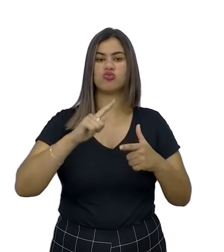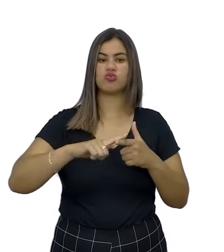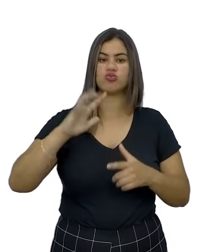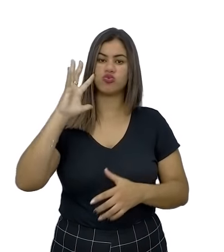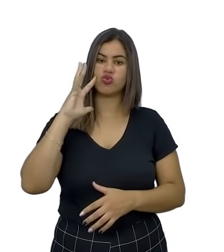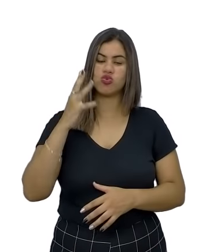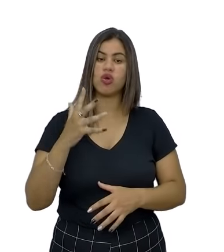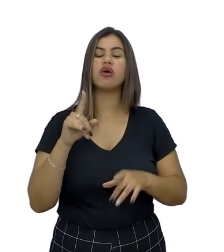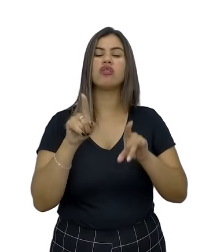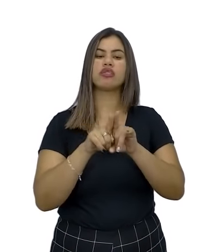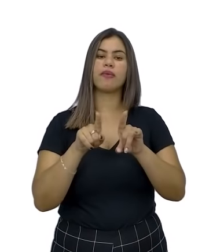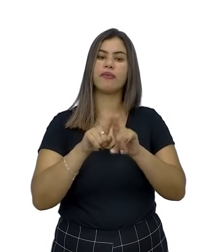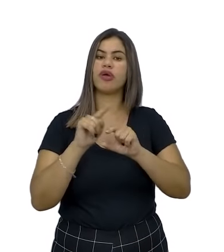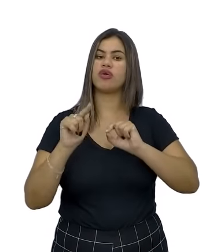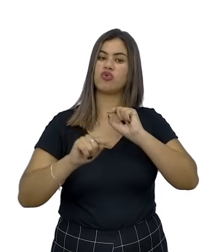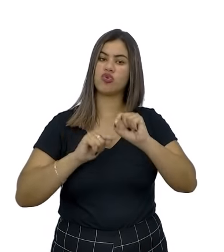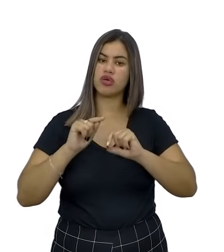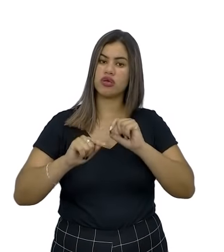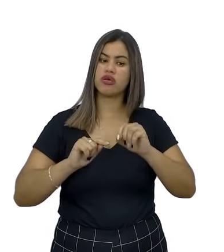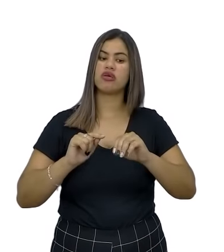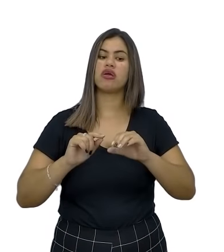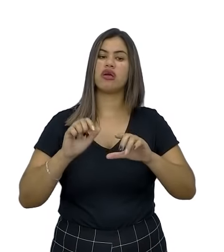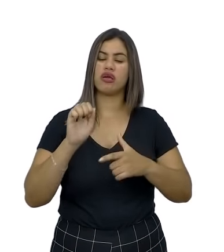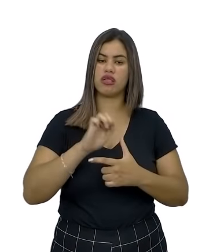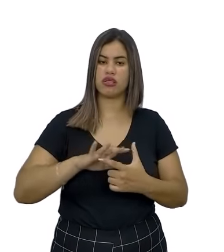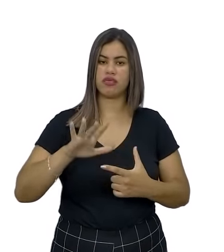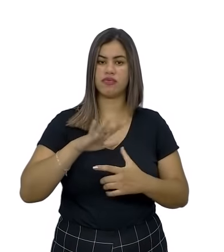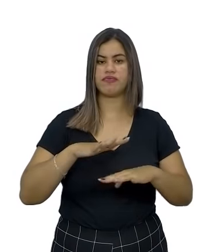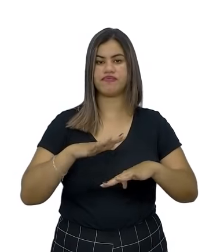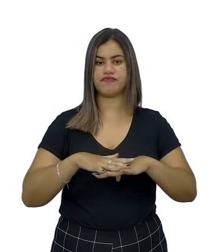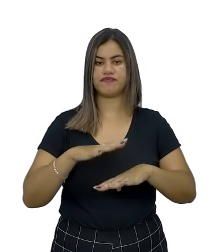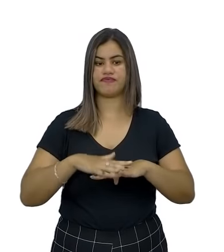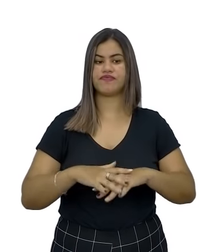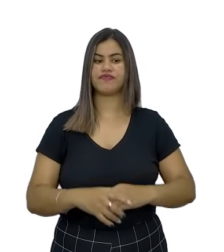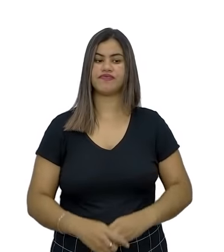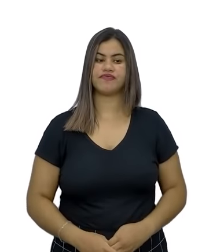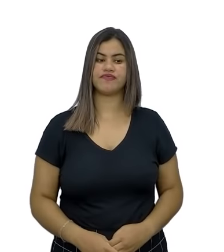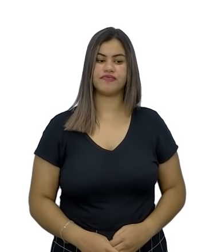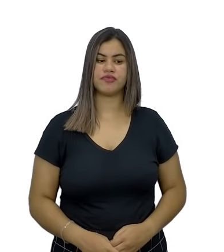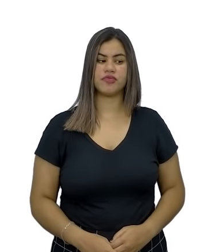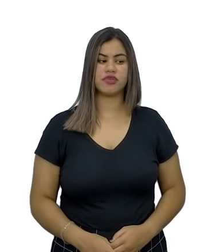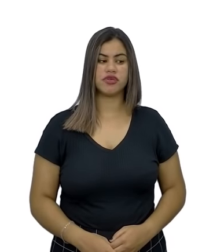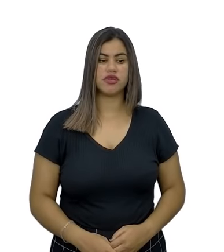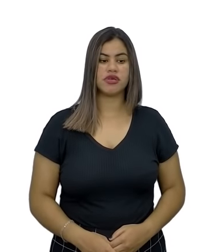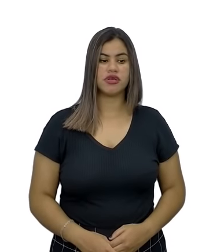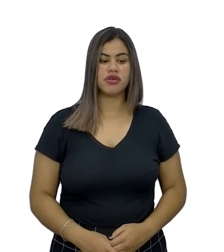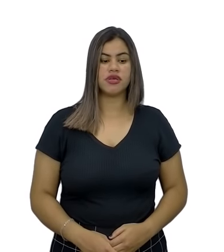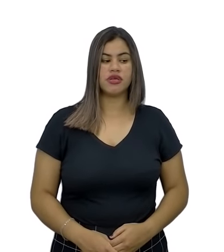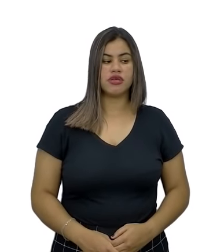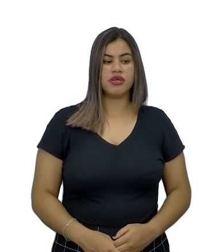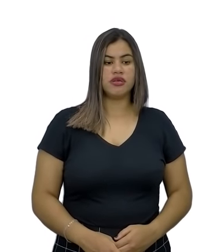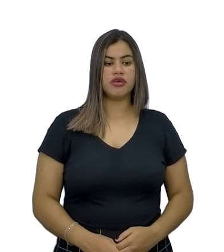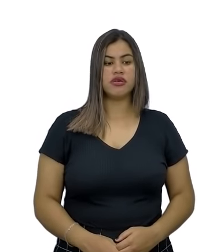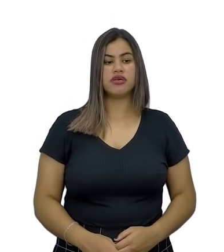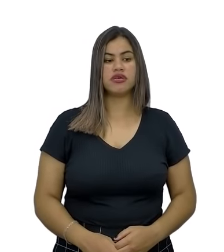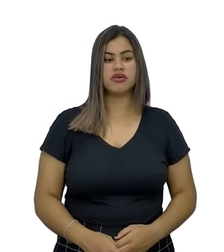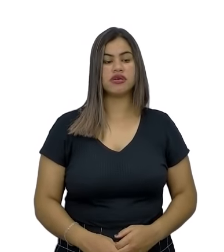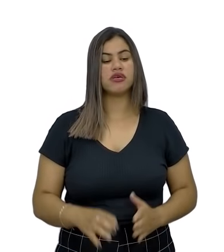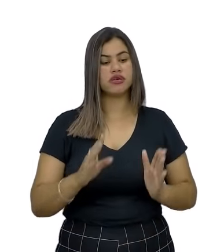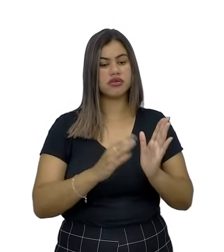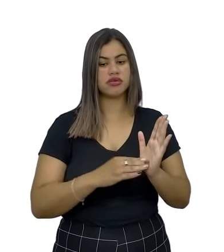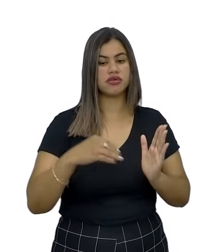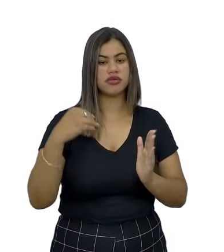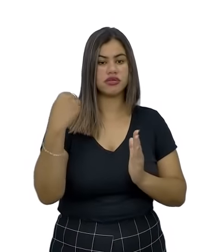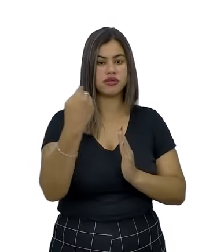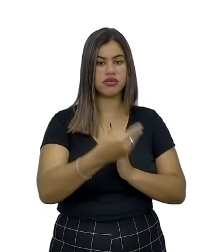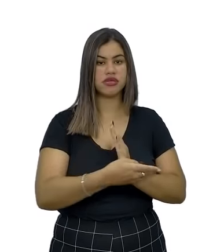olhando as suas contribuições para o letramento matemático, tá bom? Nossa agenda, como nós trouxemos